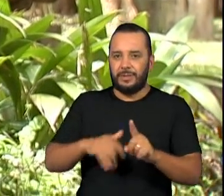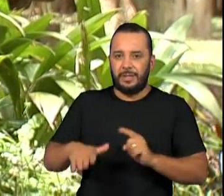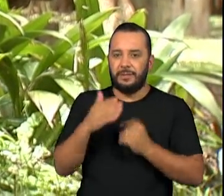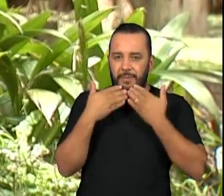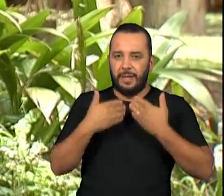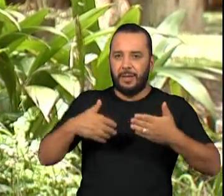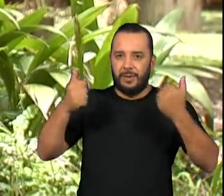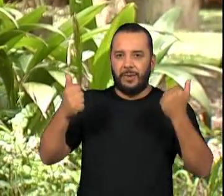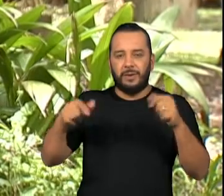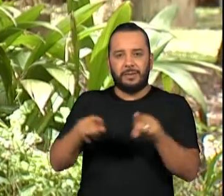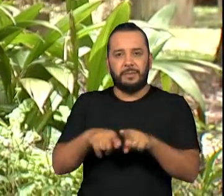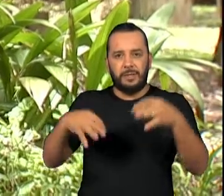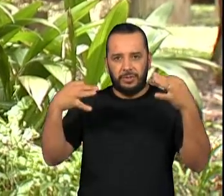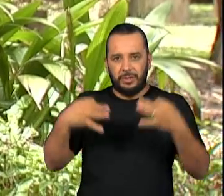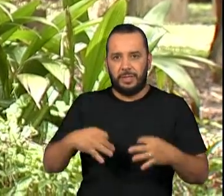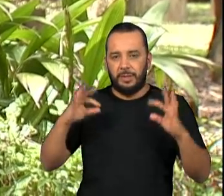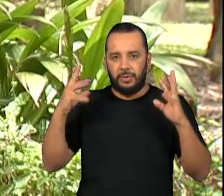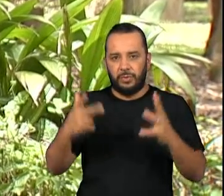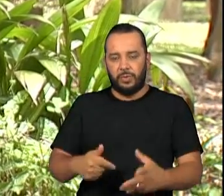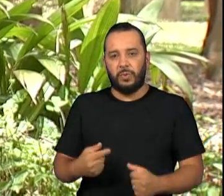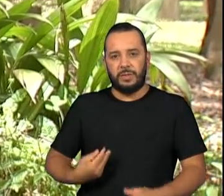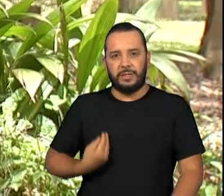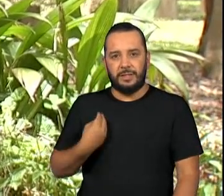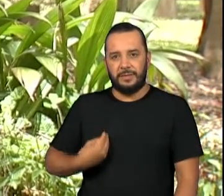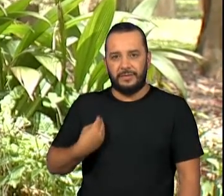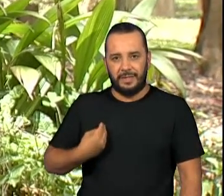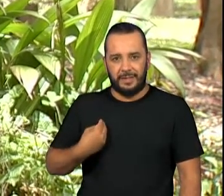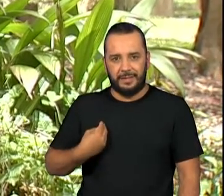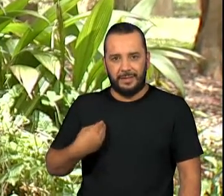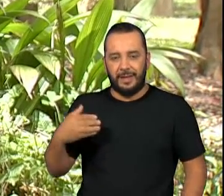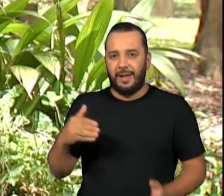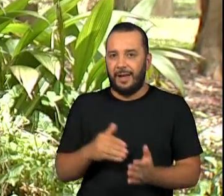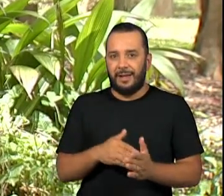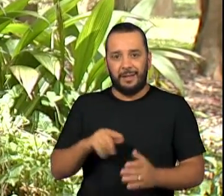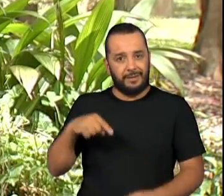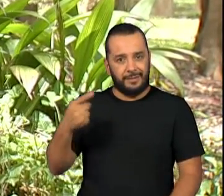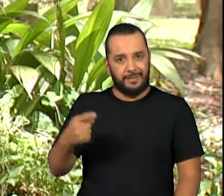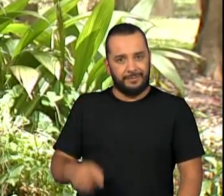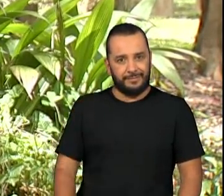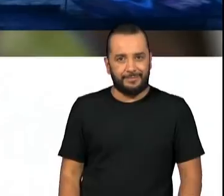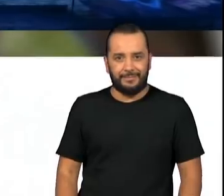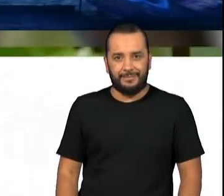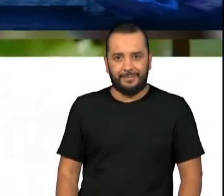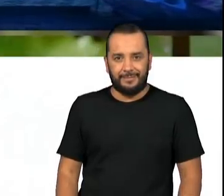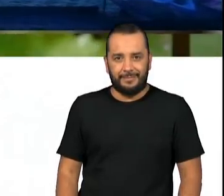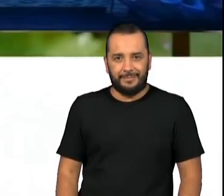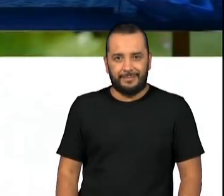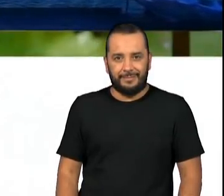melhor e mais digno para todas as formas de vida. Até lá!